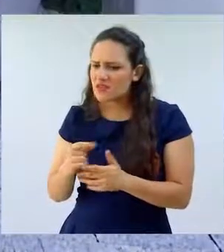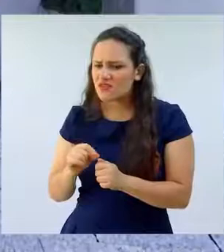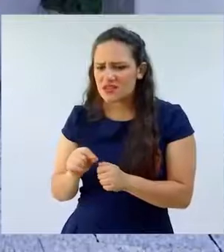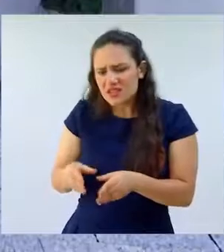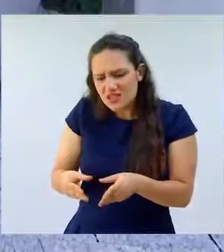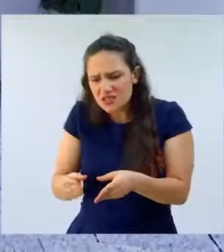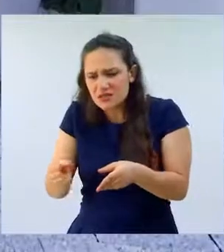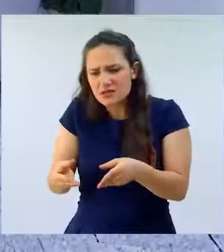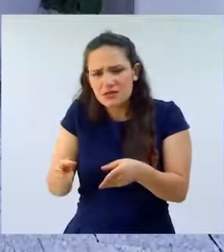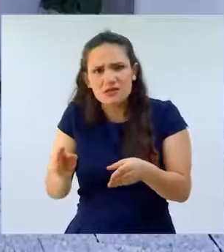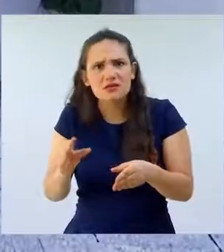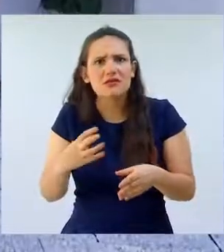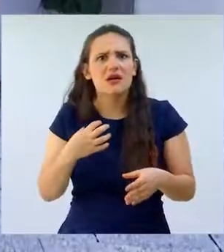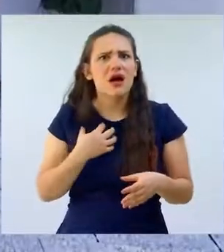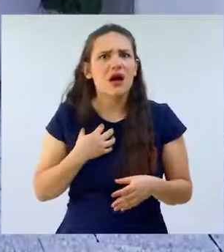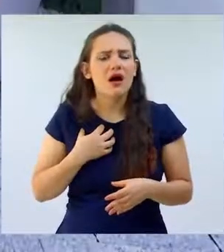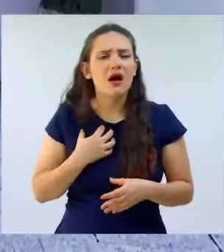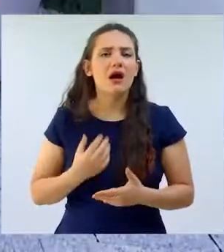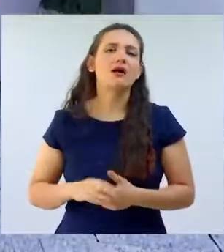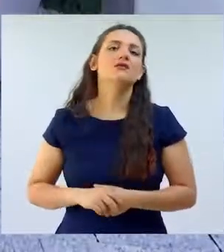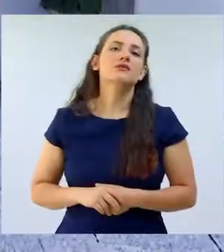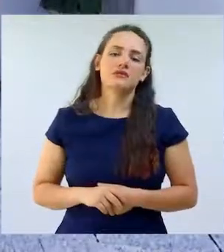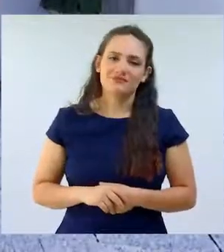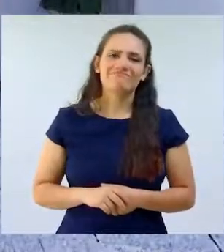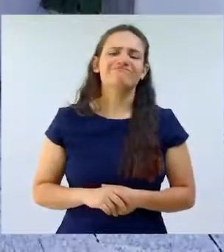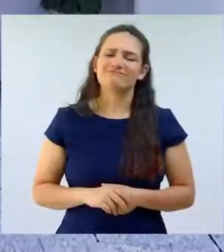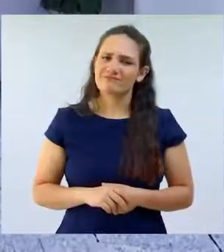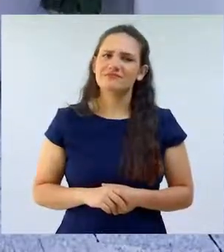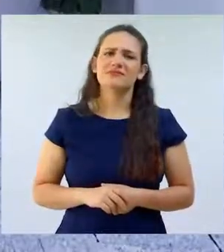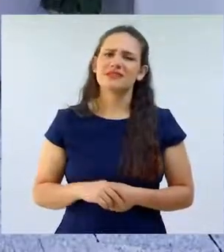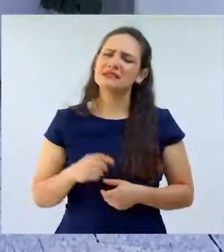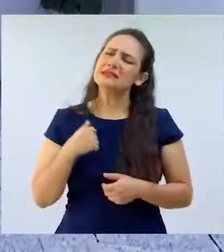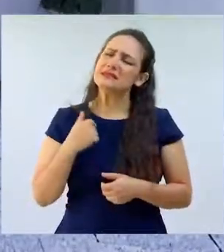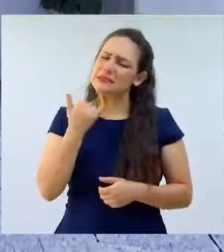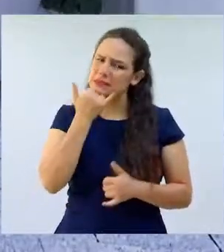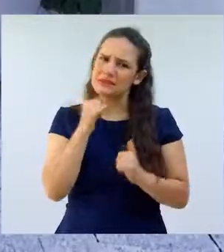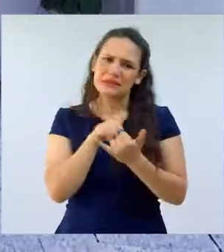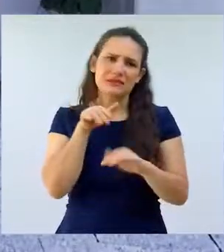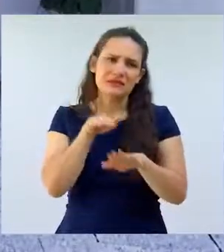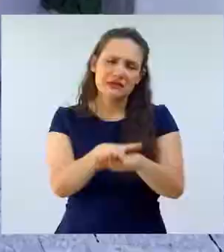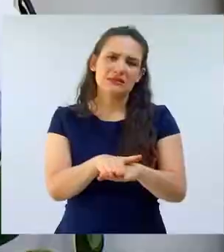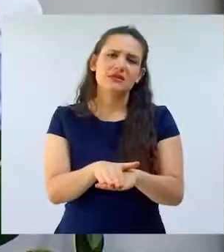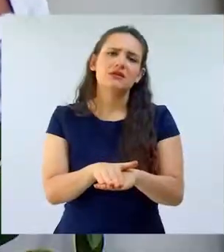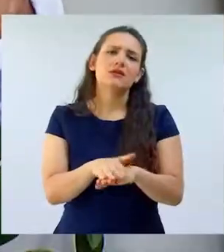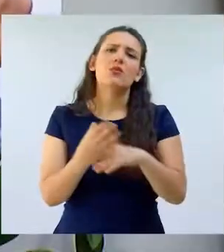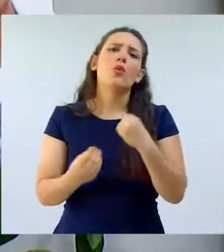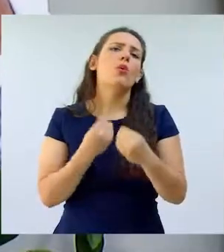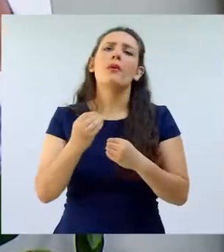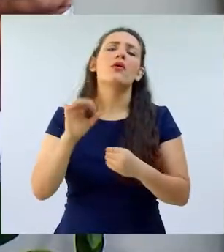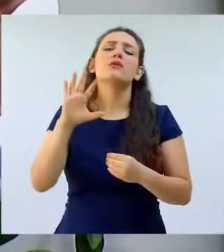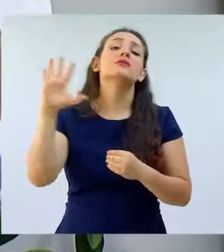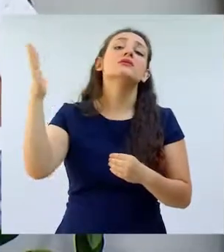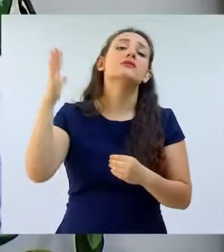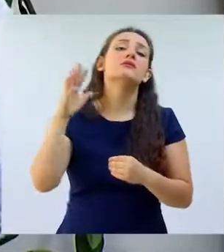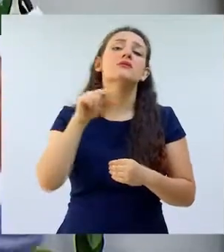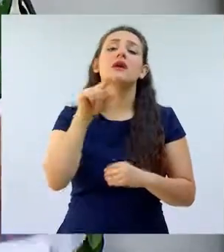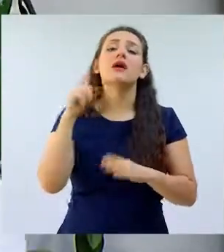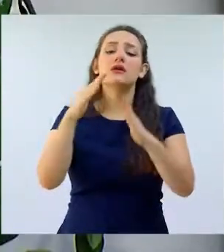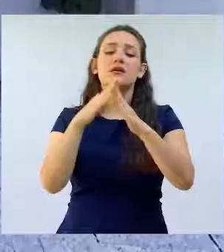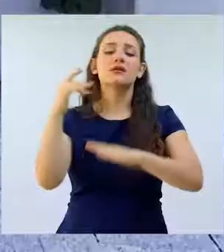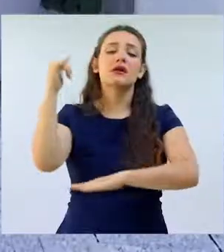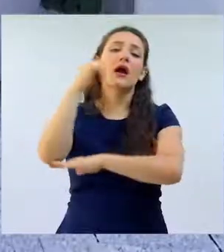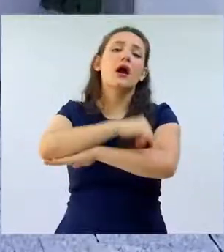que você vê que a coisa vem, ela flui em você, Cleio, sabe? Desculpa te interromper, só para a gente ganhar tempo, tem tanta coisa para falar sobre você. Aeroporto aqui de Campo Grande, rapidamente, como é que